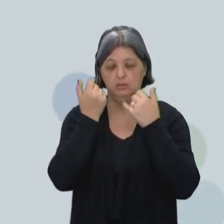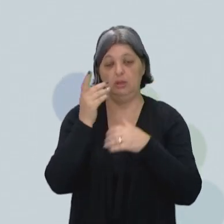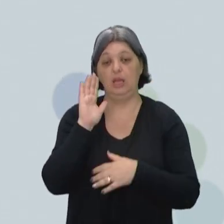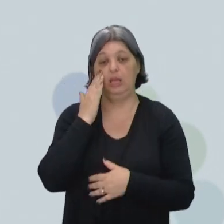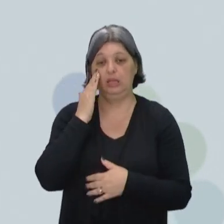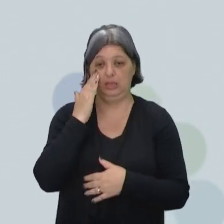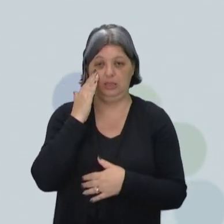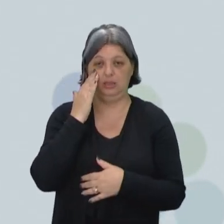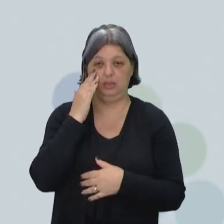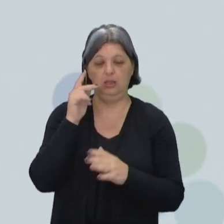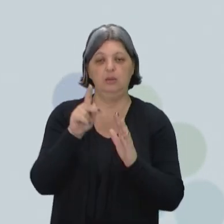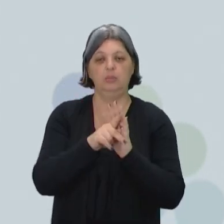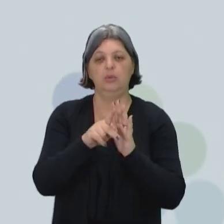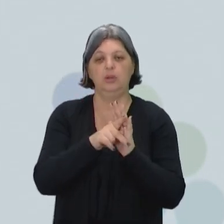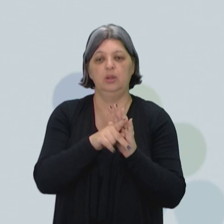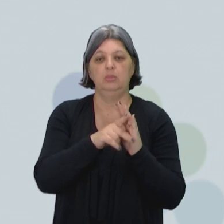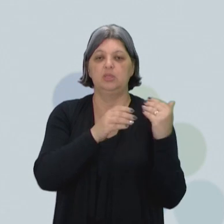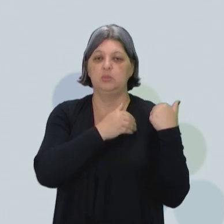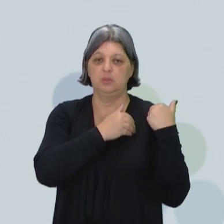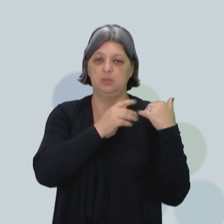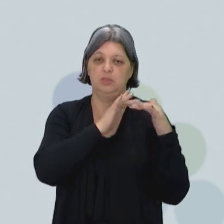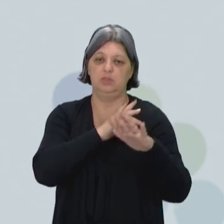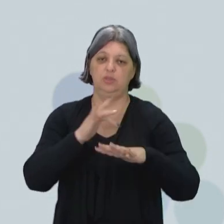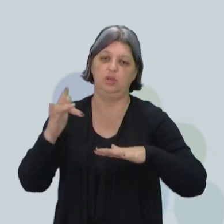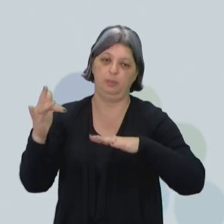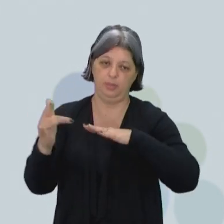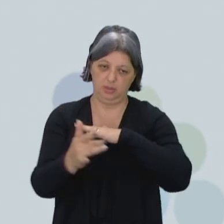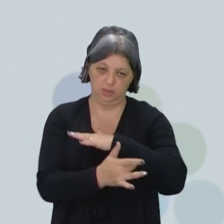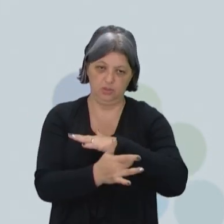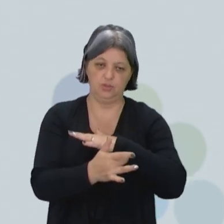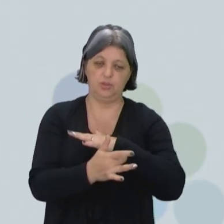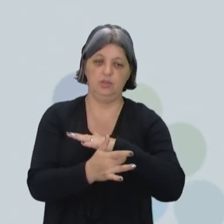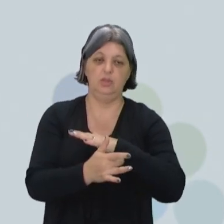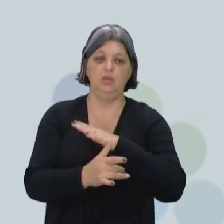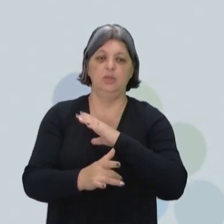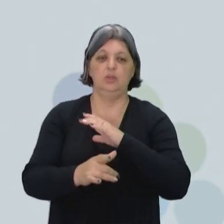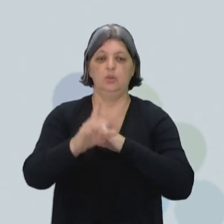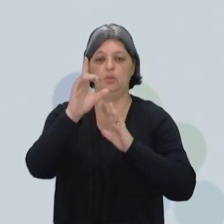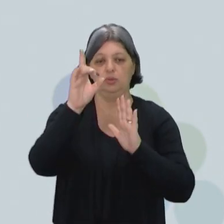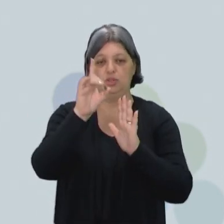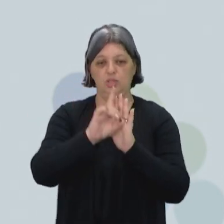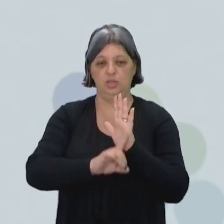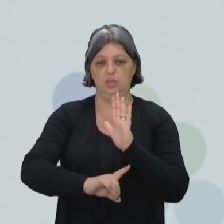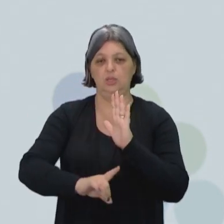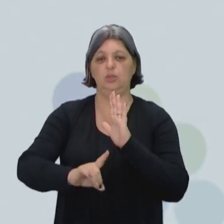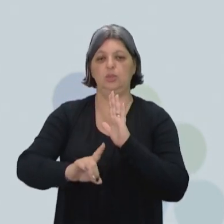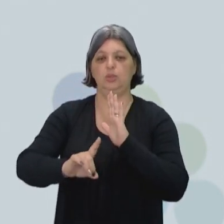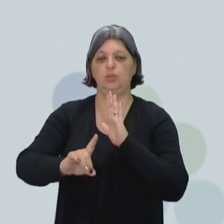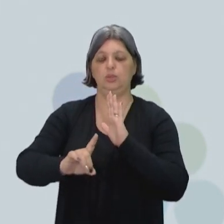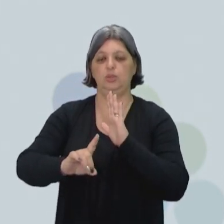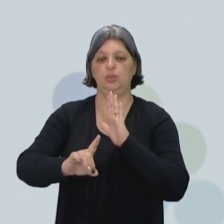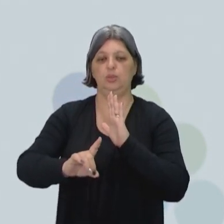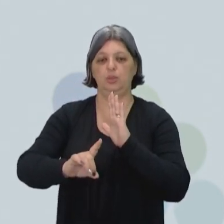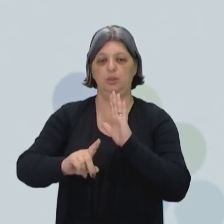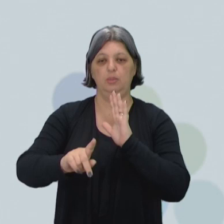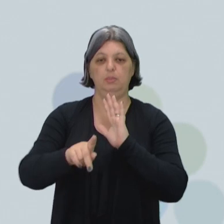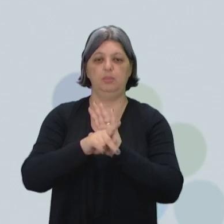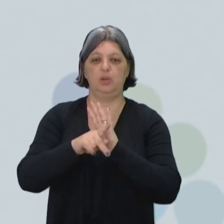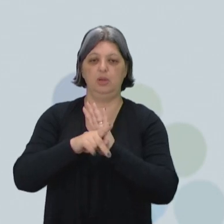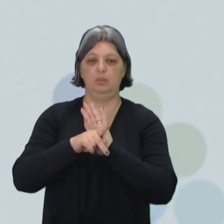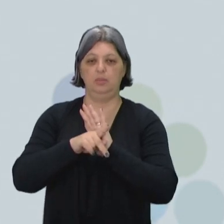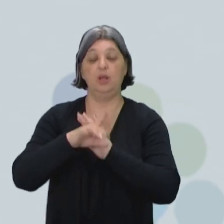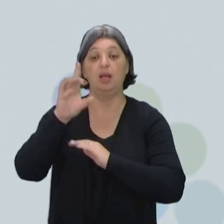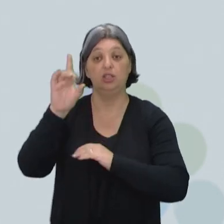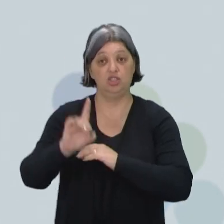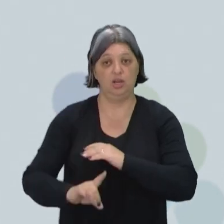o papel da mídia e o direito à comunicação e até refletir sobre o que não foi dito. Olha que